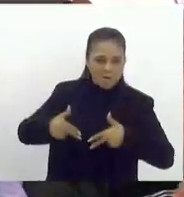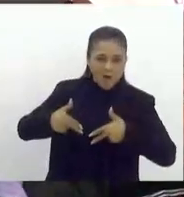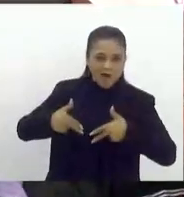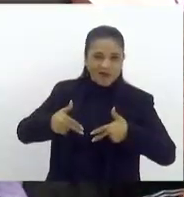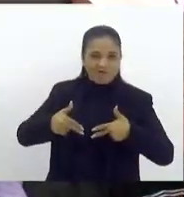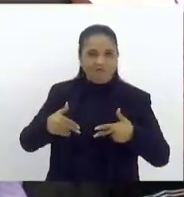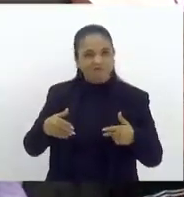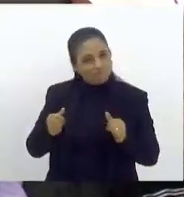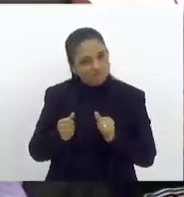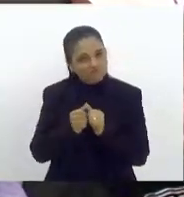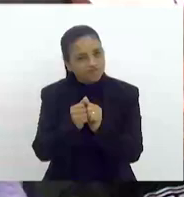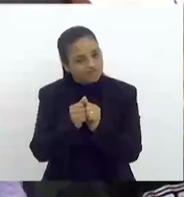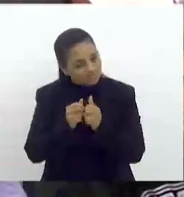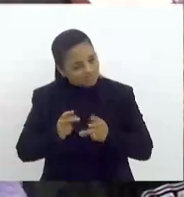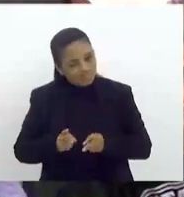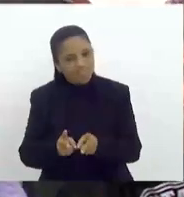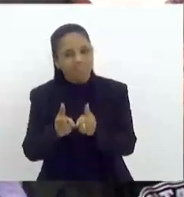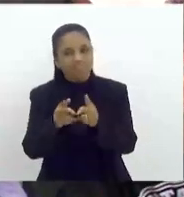pessoal